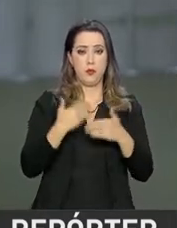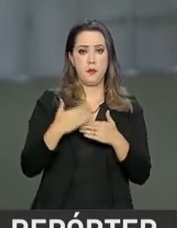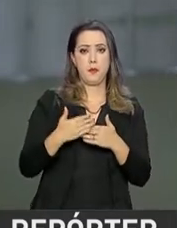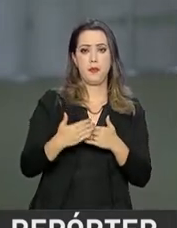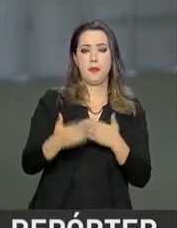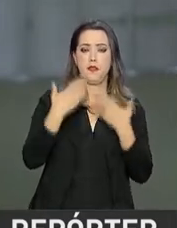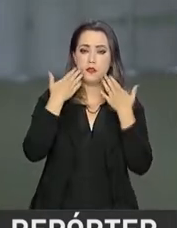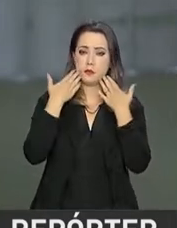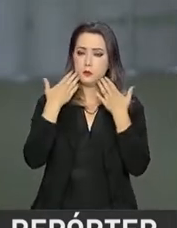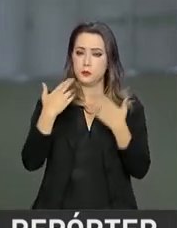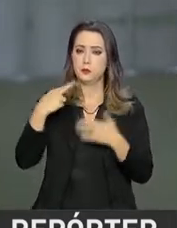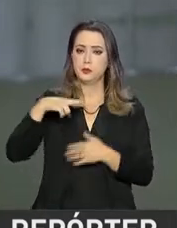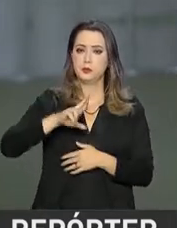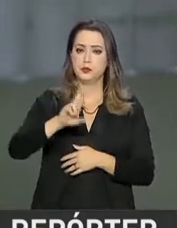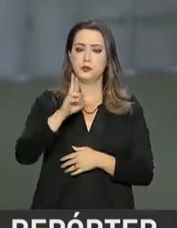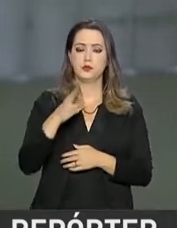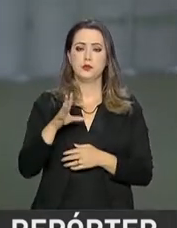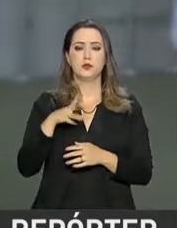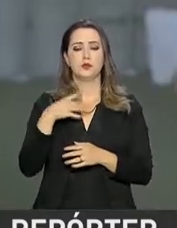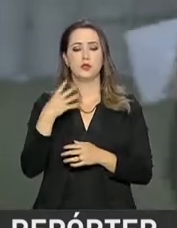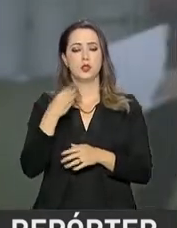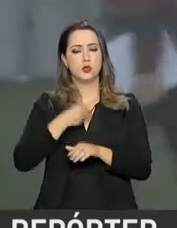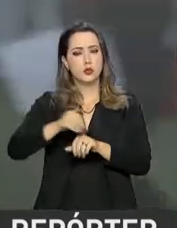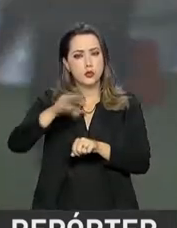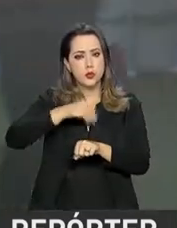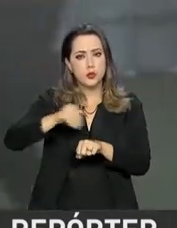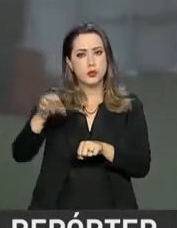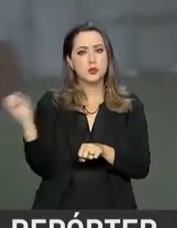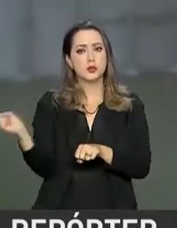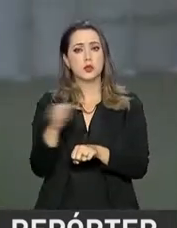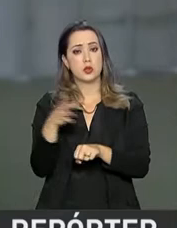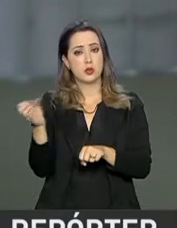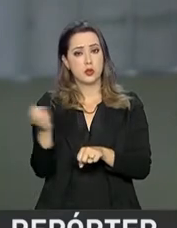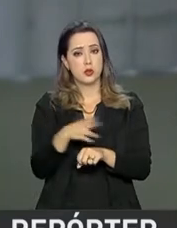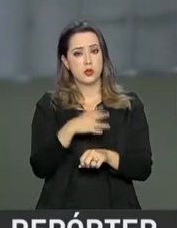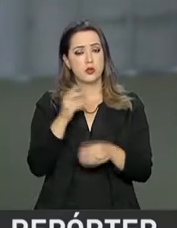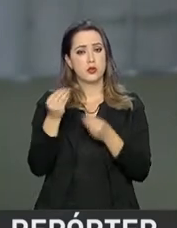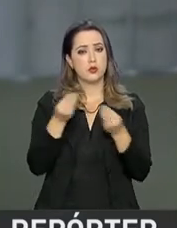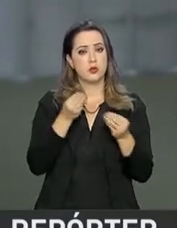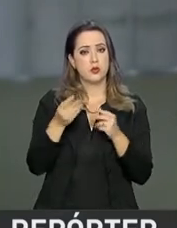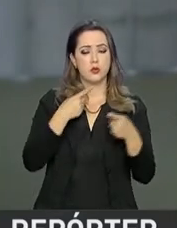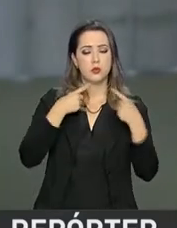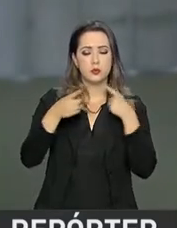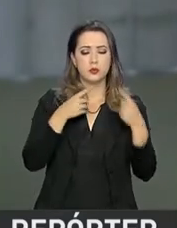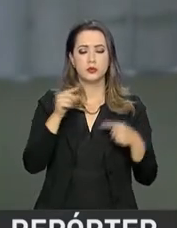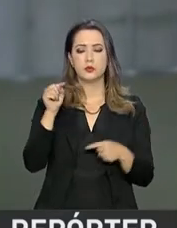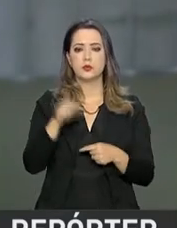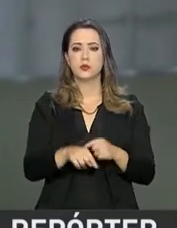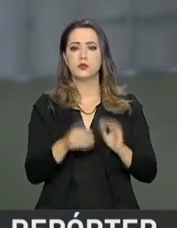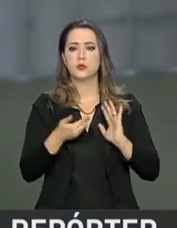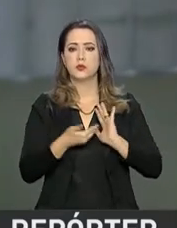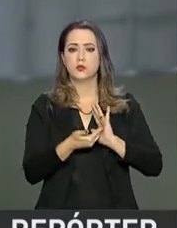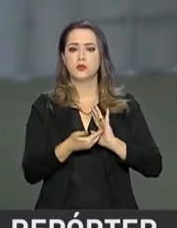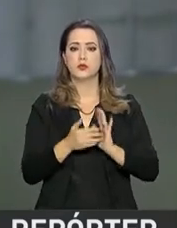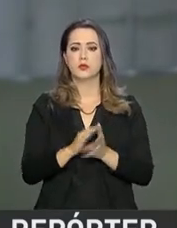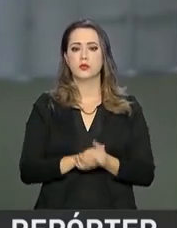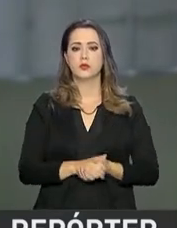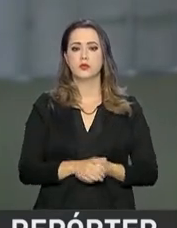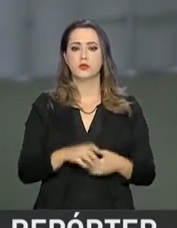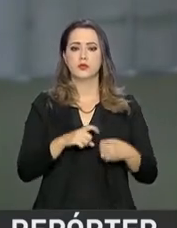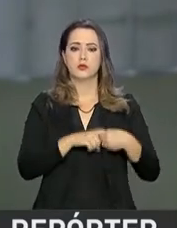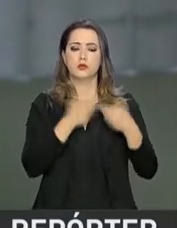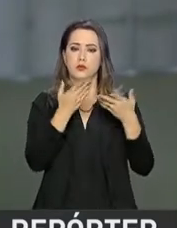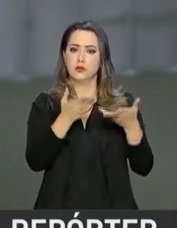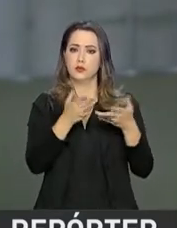programação da tv nbr vamos atualizar o telespectador em relação às discussões que vão ocorrer aqui na câmara